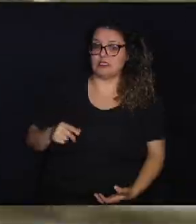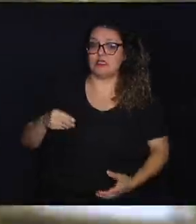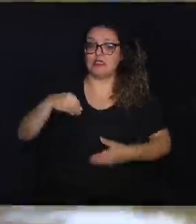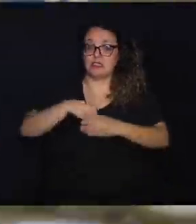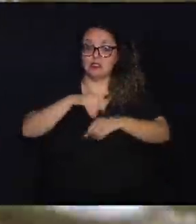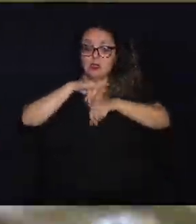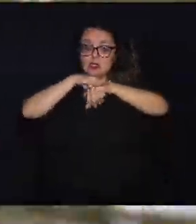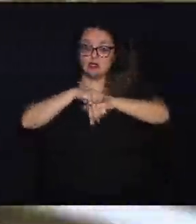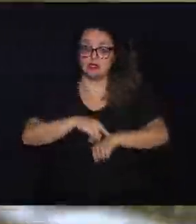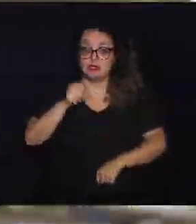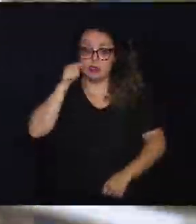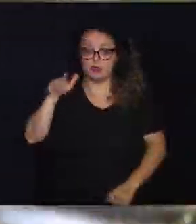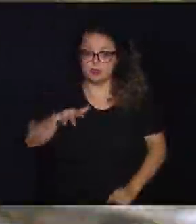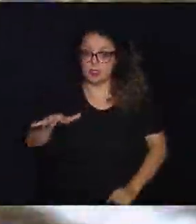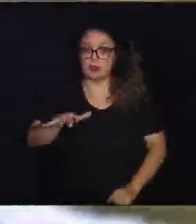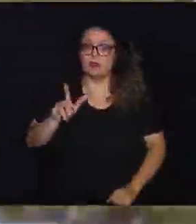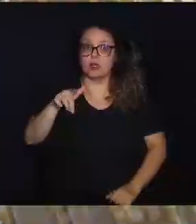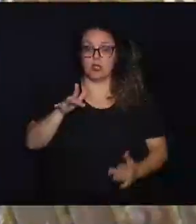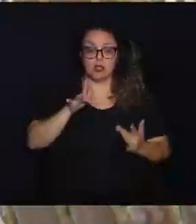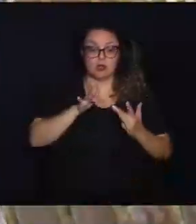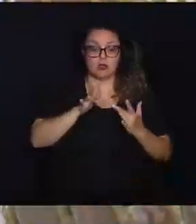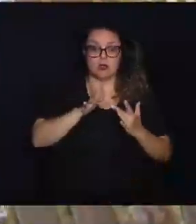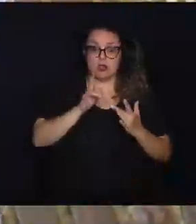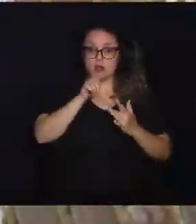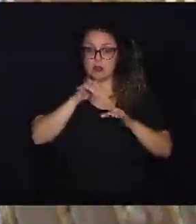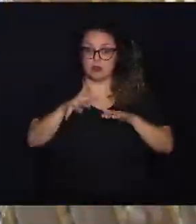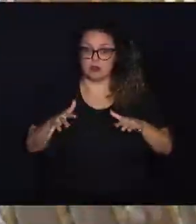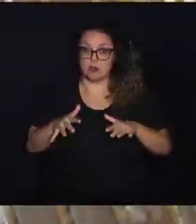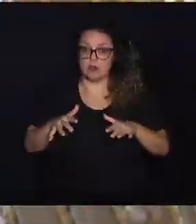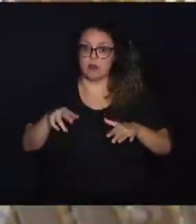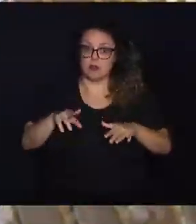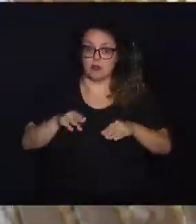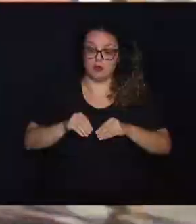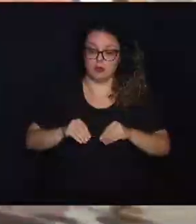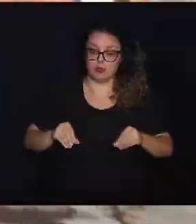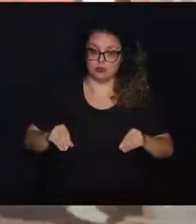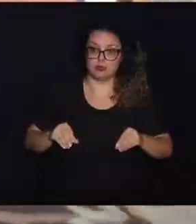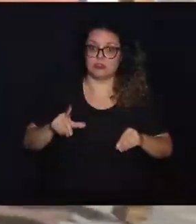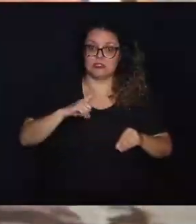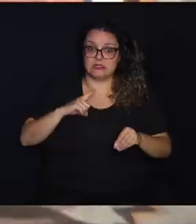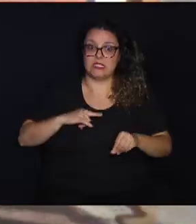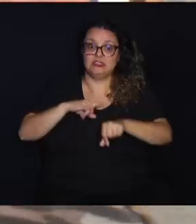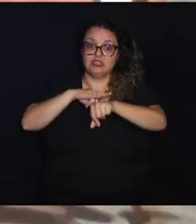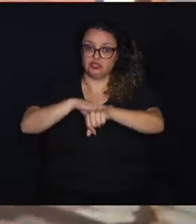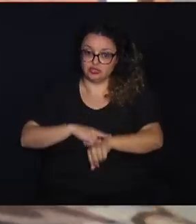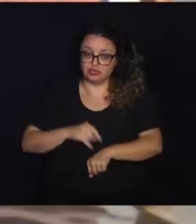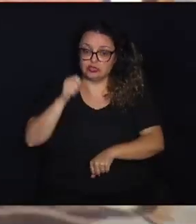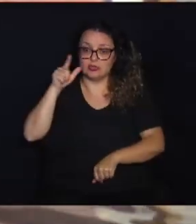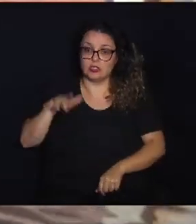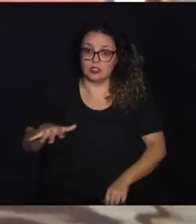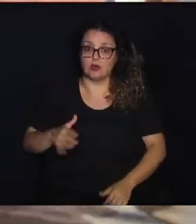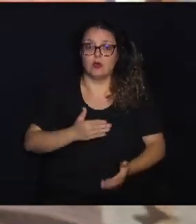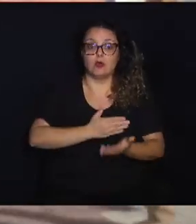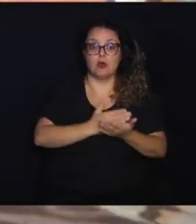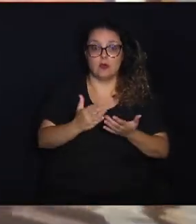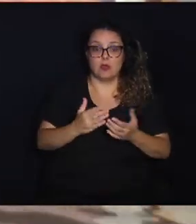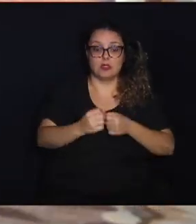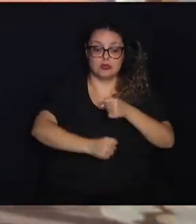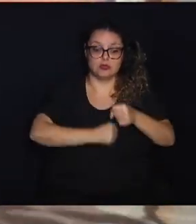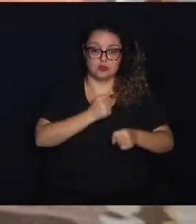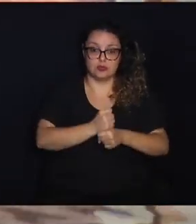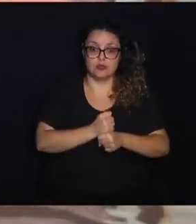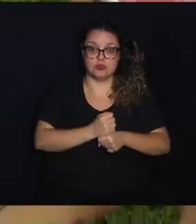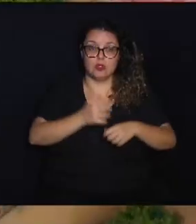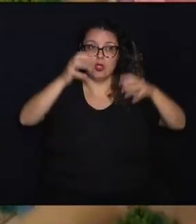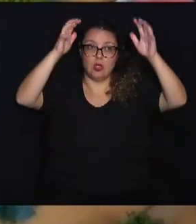Ela é transmitida através do contato com a água ou solos contaminados. Com o início do ano e final do verão, as chuvas e enchentes